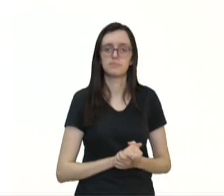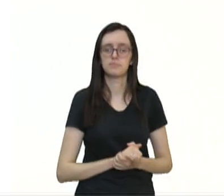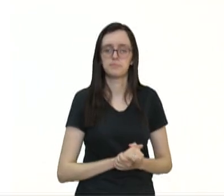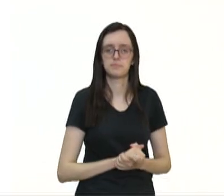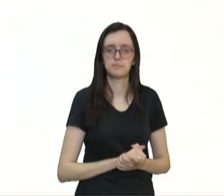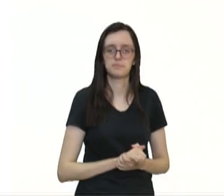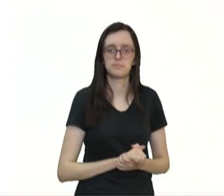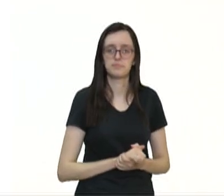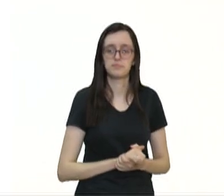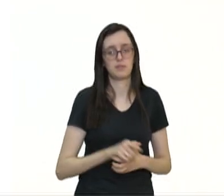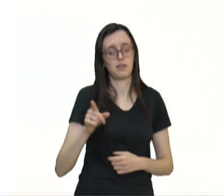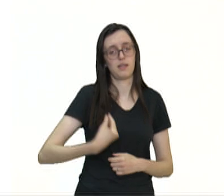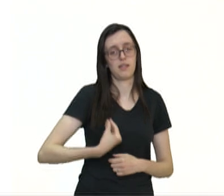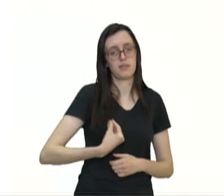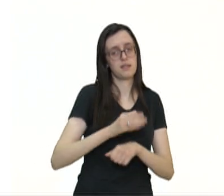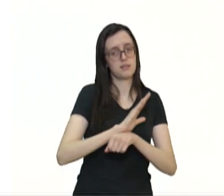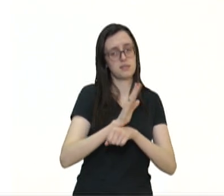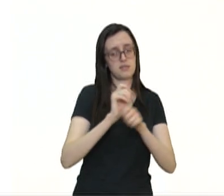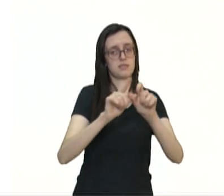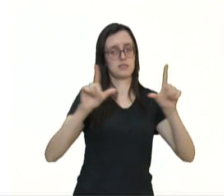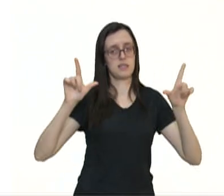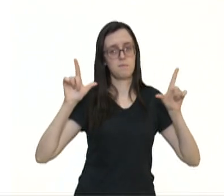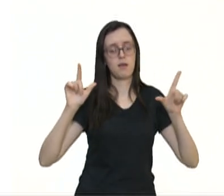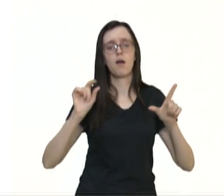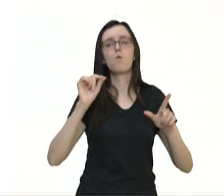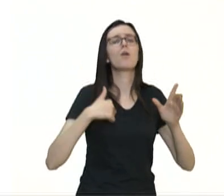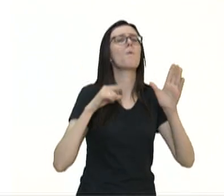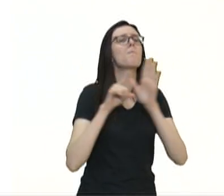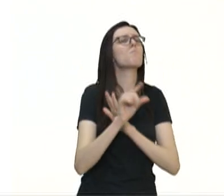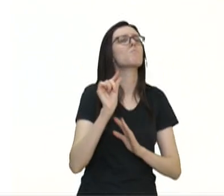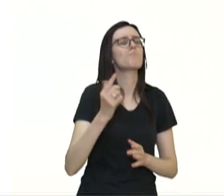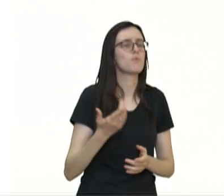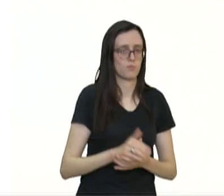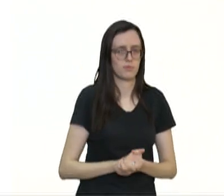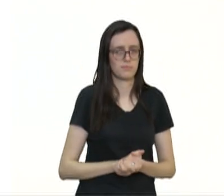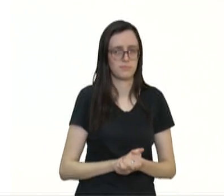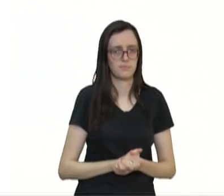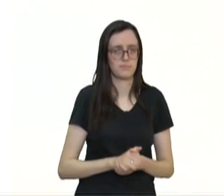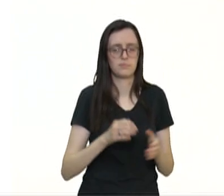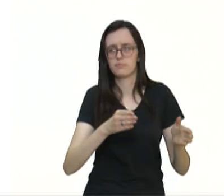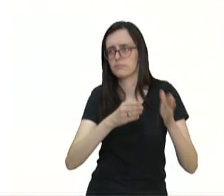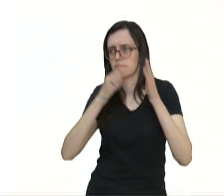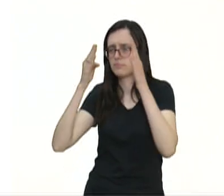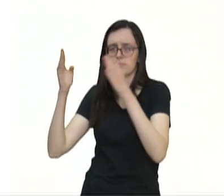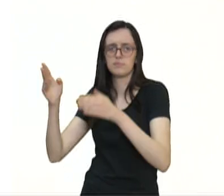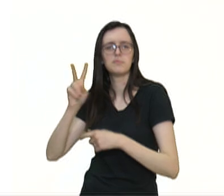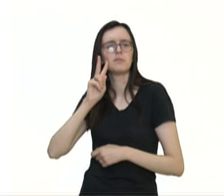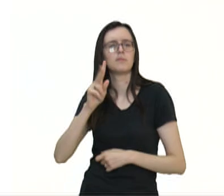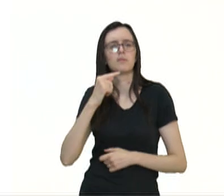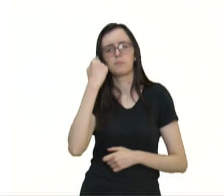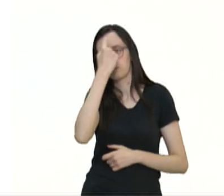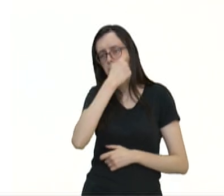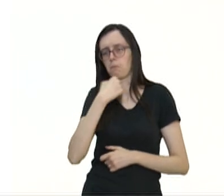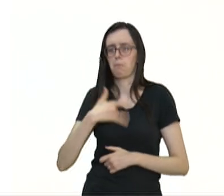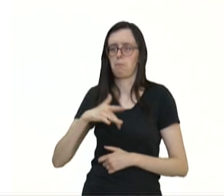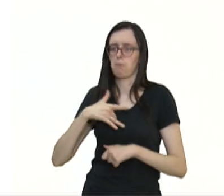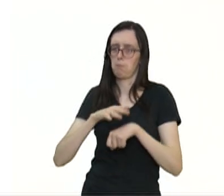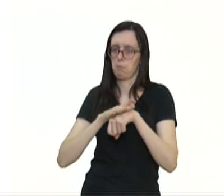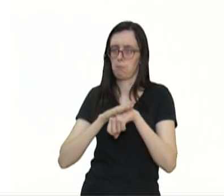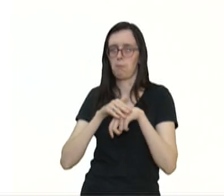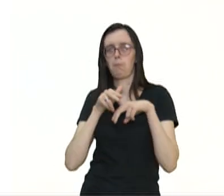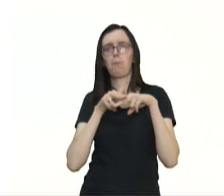the cinema. Ele está no cinema. O que eu pergunto? Na segunda, olha a carinha dele, judiação. Tá